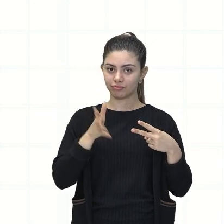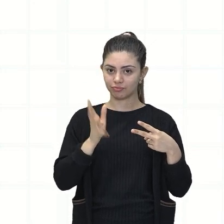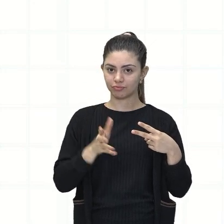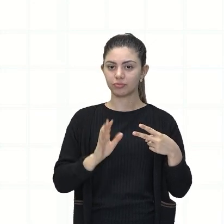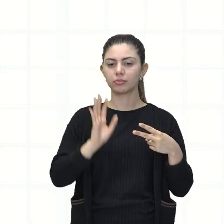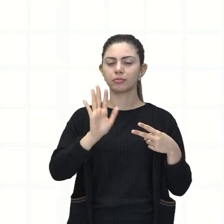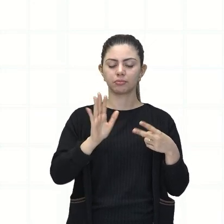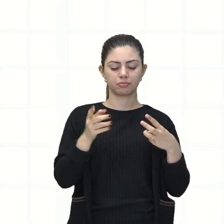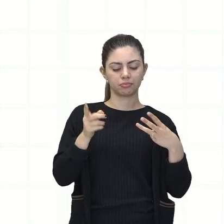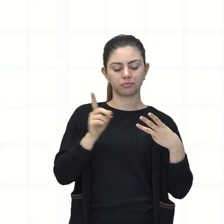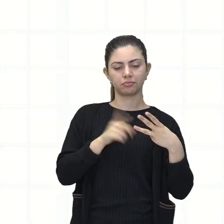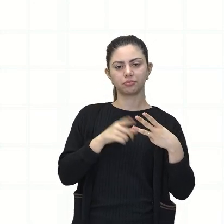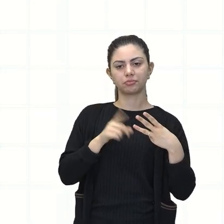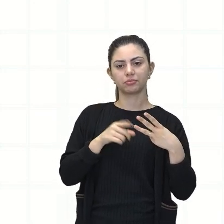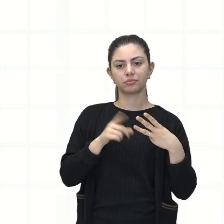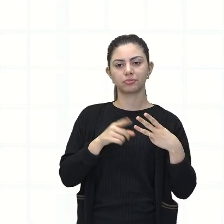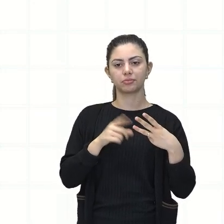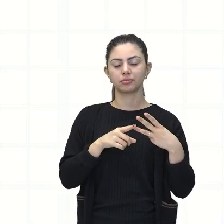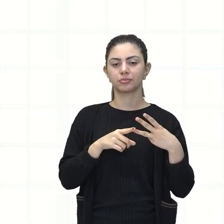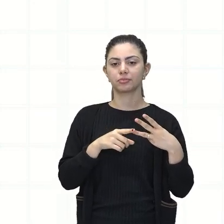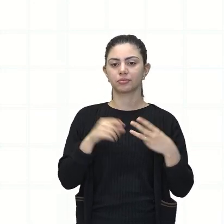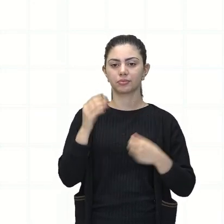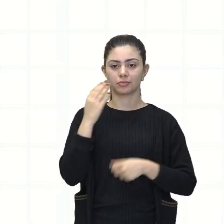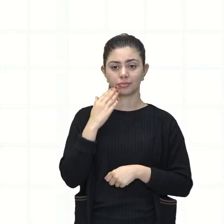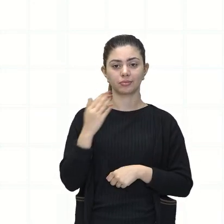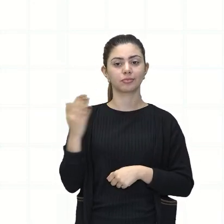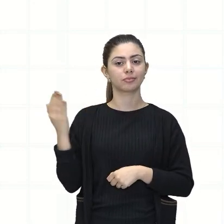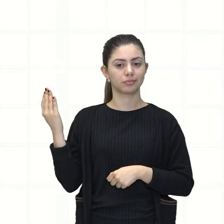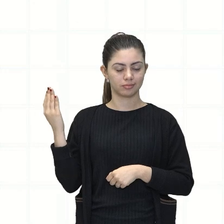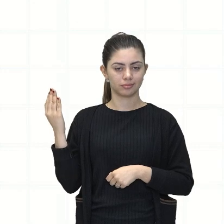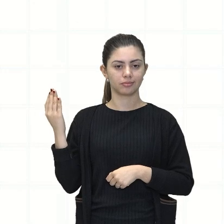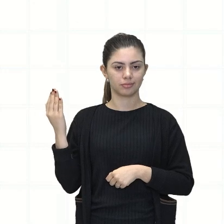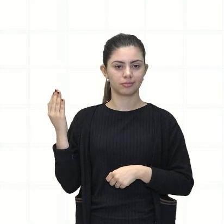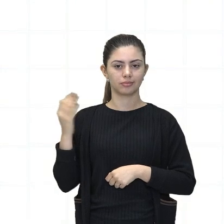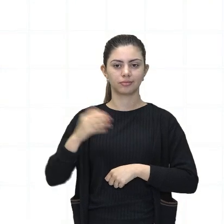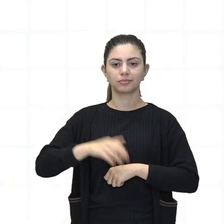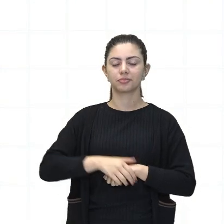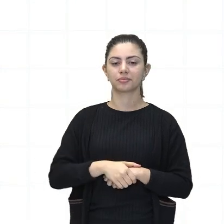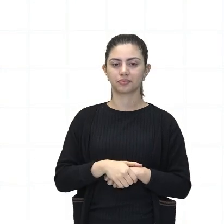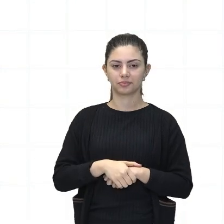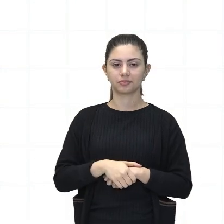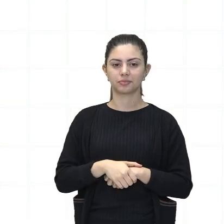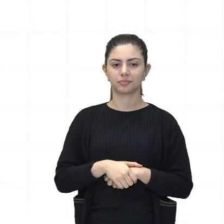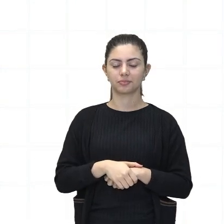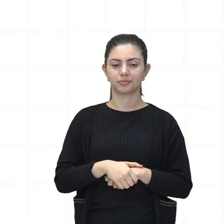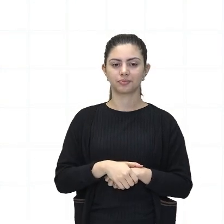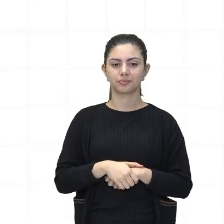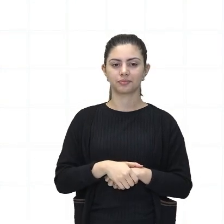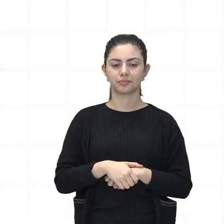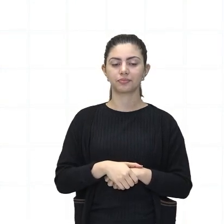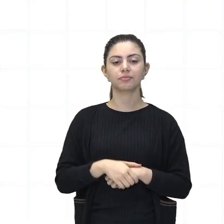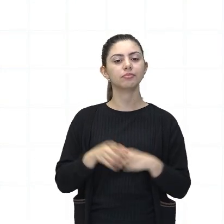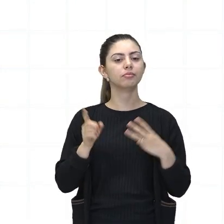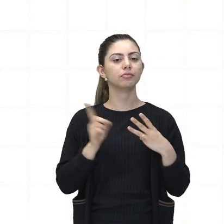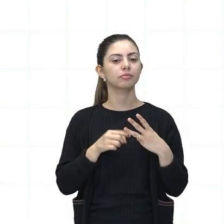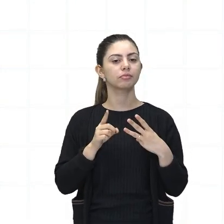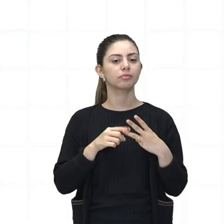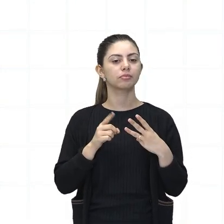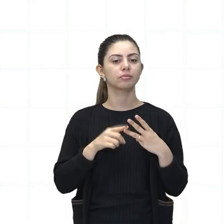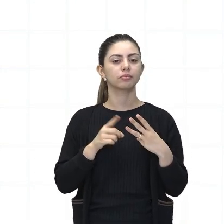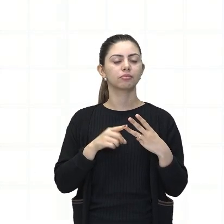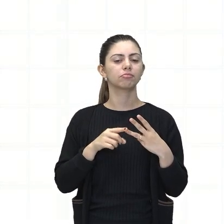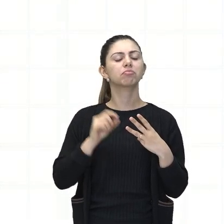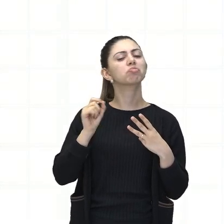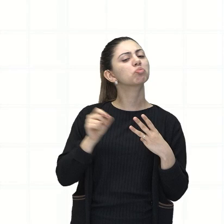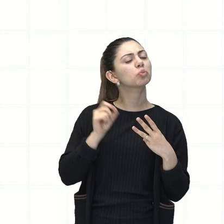as chronicles, as crônicas, e vamos ver agora as reviews. Então, review.